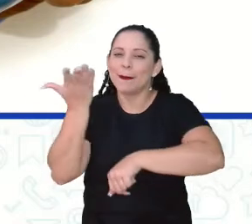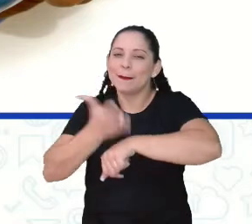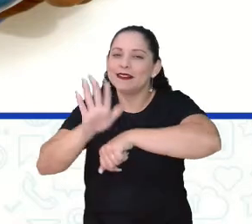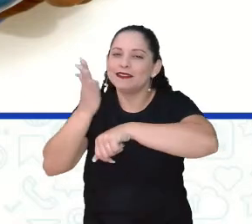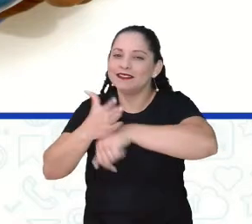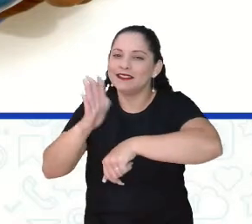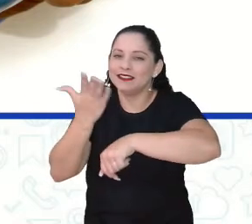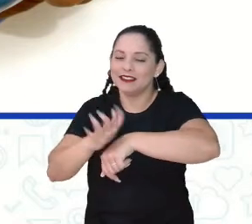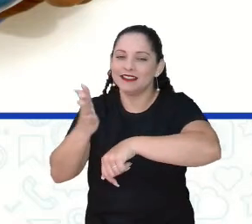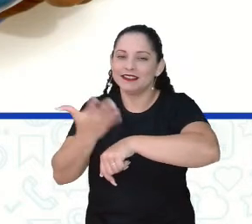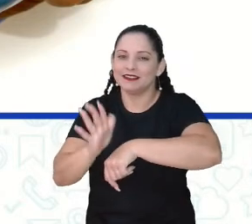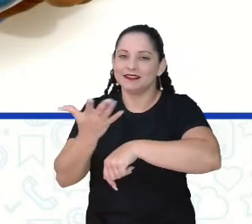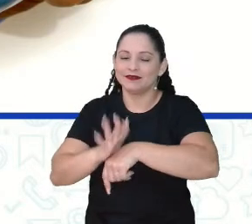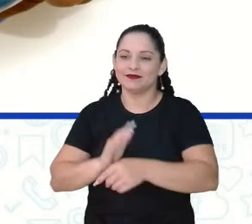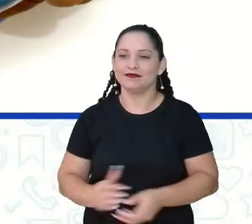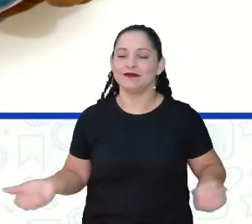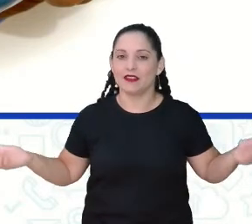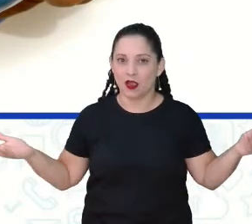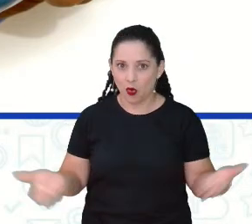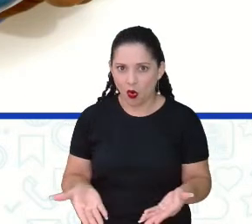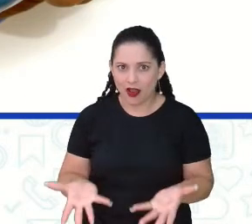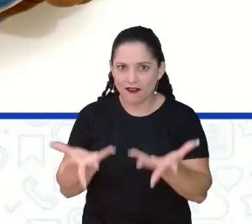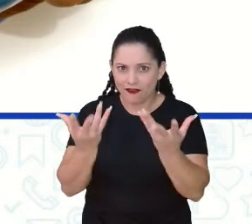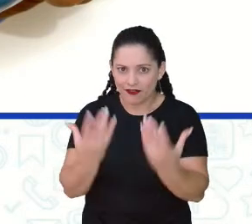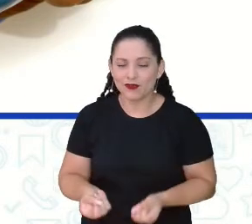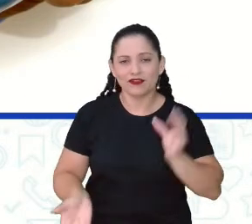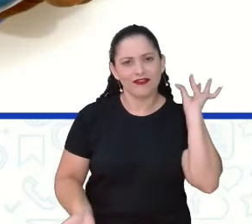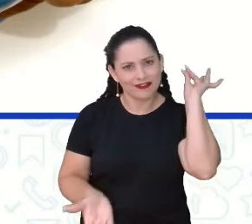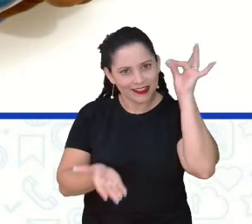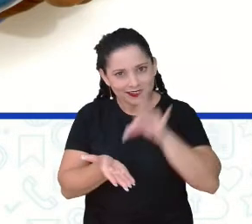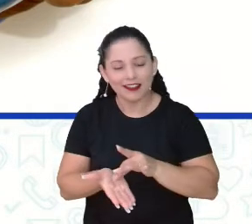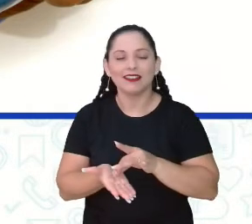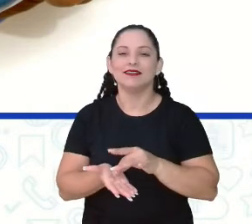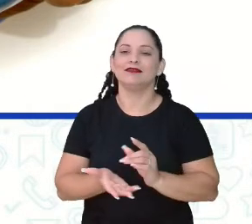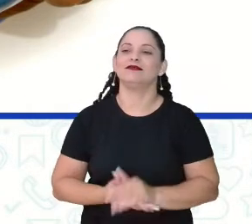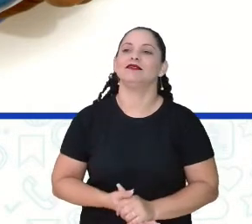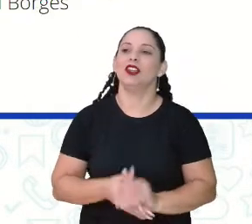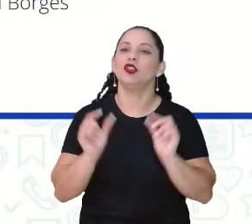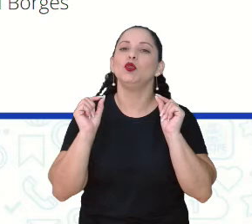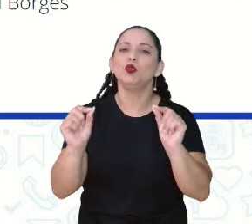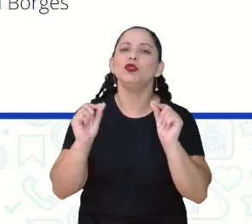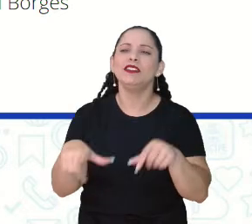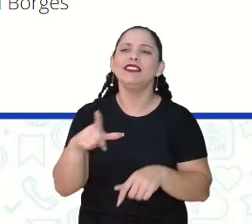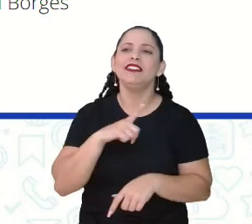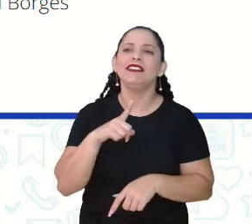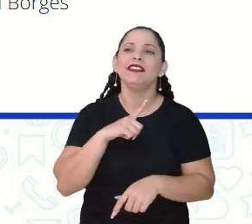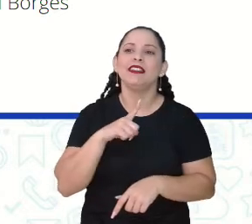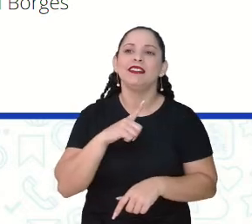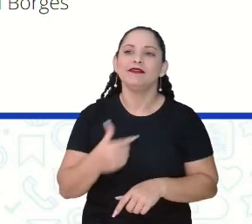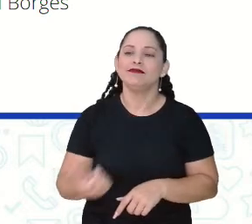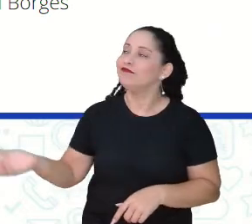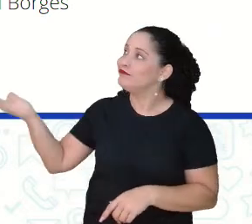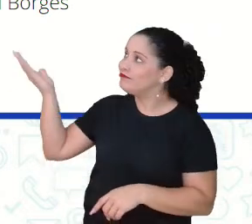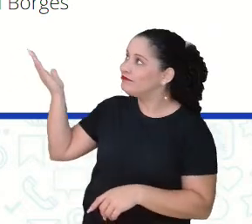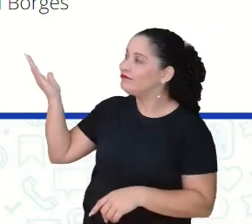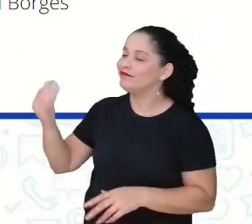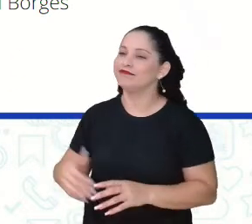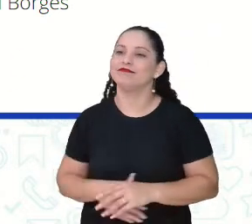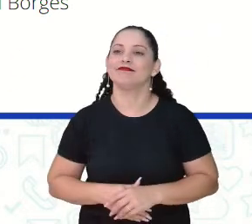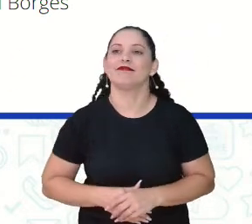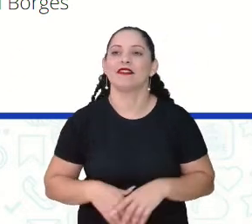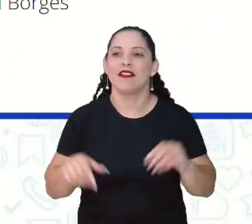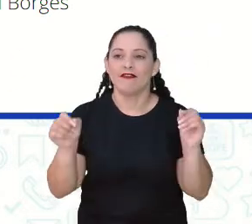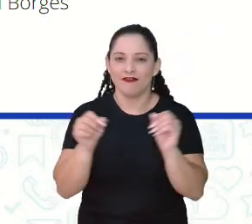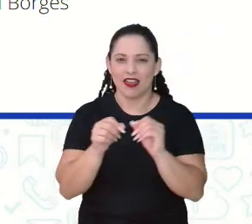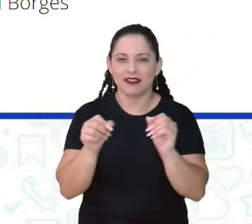na massa. Agora a gente vai, é mão na massa mesmo. E o que é que eu vou colocar aqui? Eu vou colocar aqui, para a gente fazer